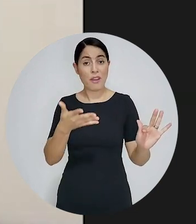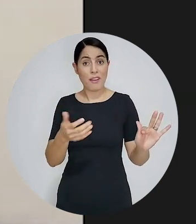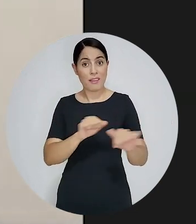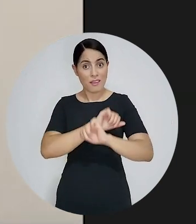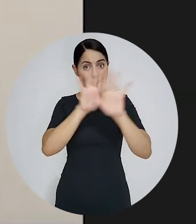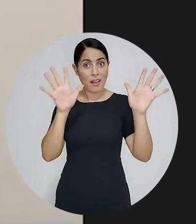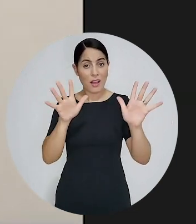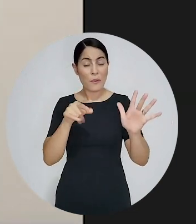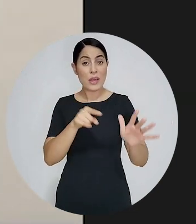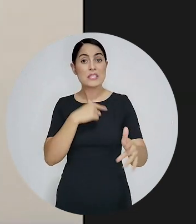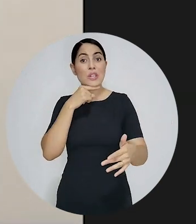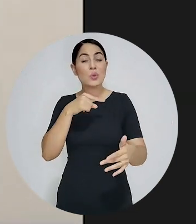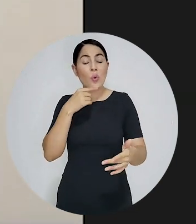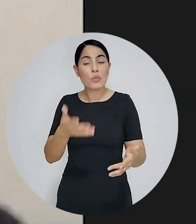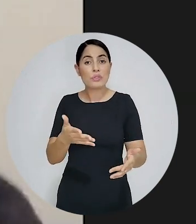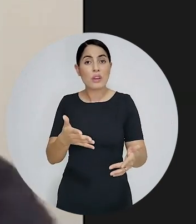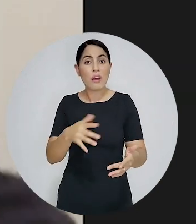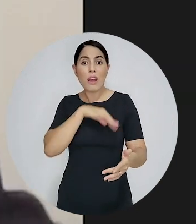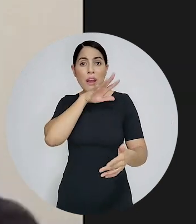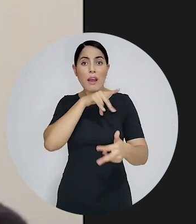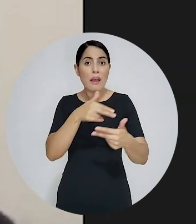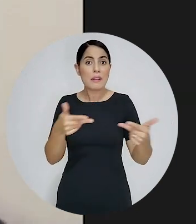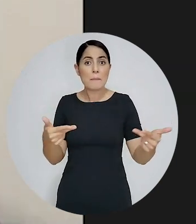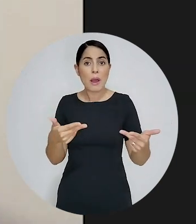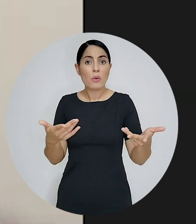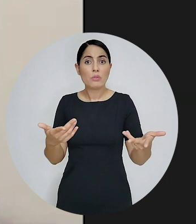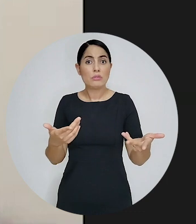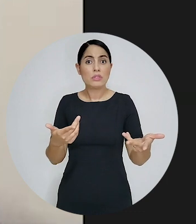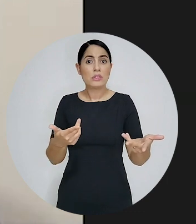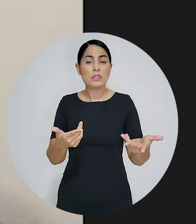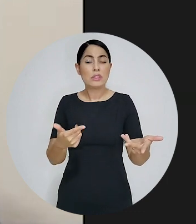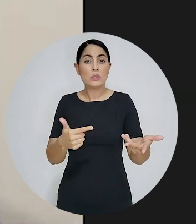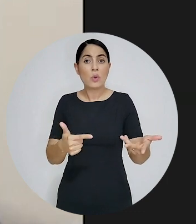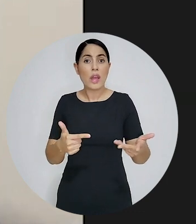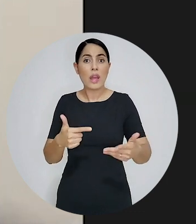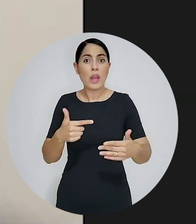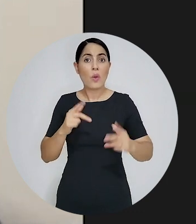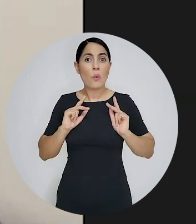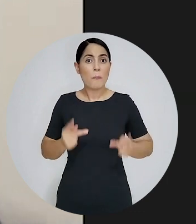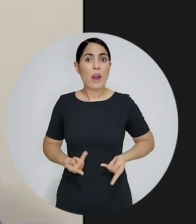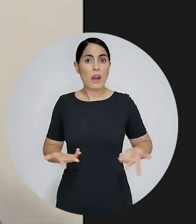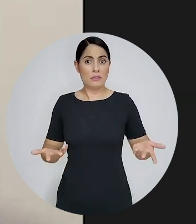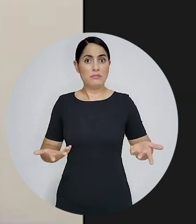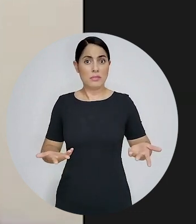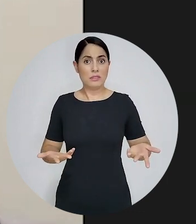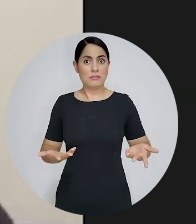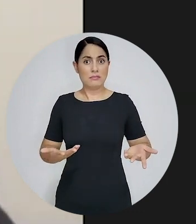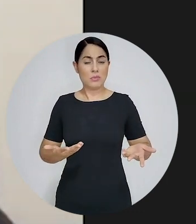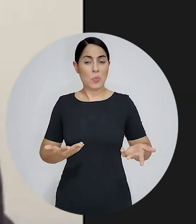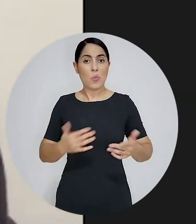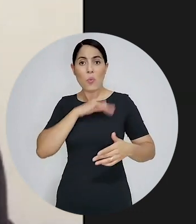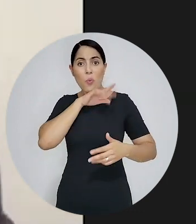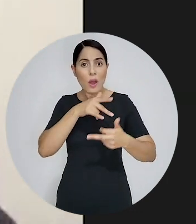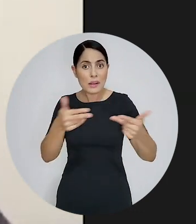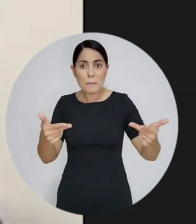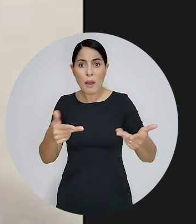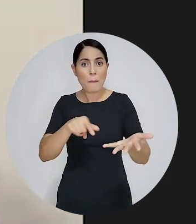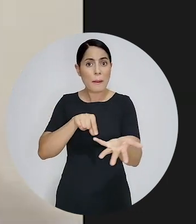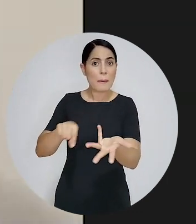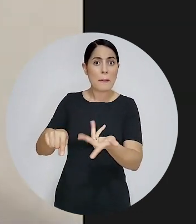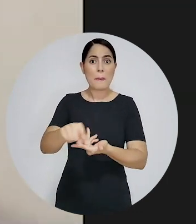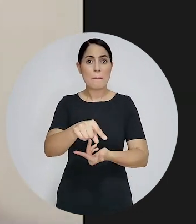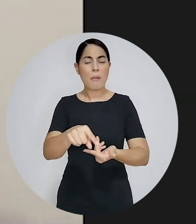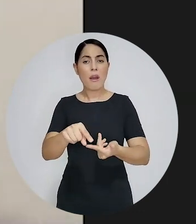dessa decisão do Supremo. Simplesmente ela extirpou essa dúvida dos animais não humanos, que passam, sim, definitivamente,